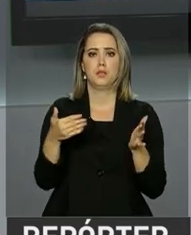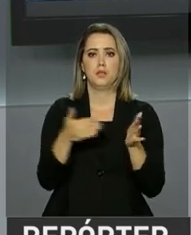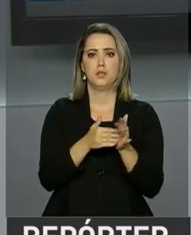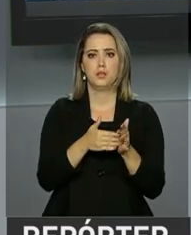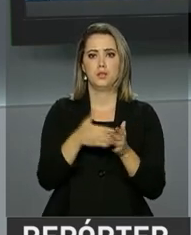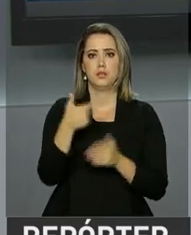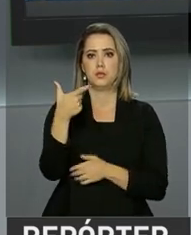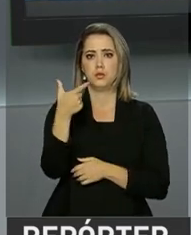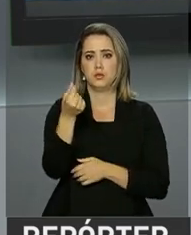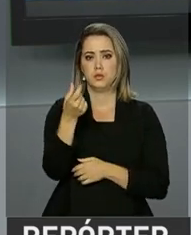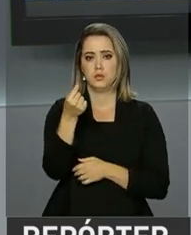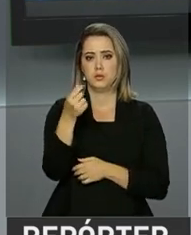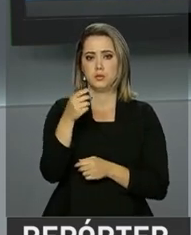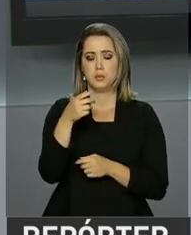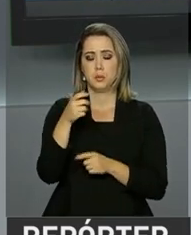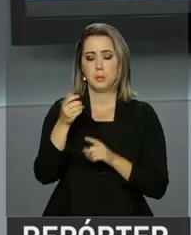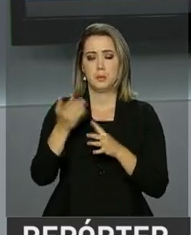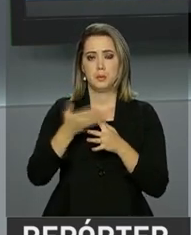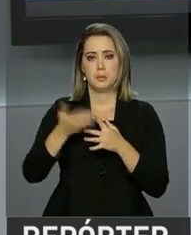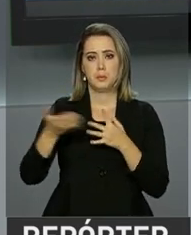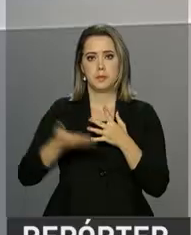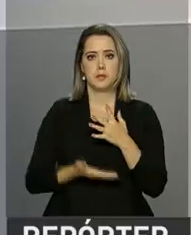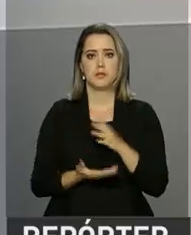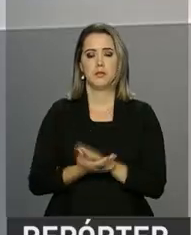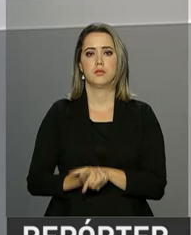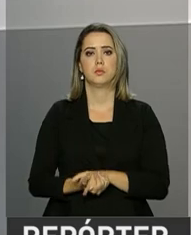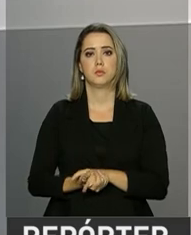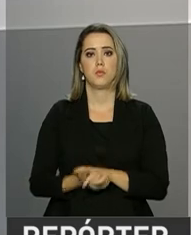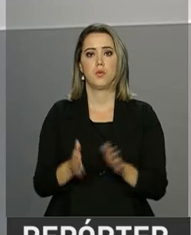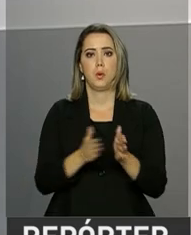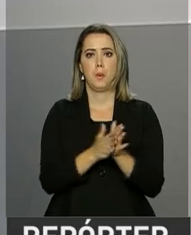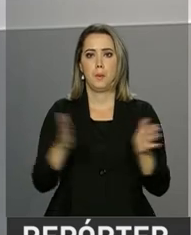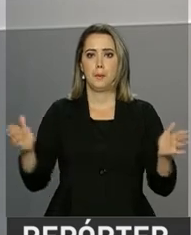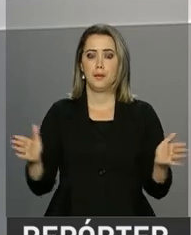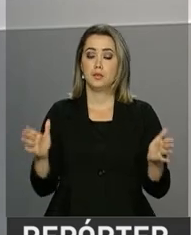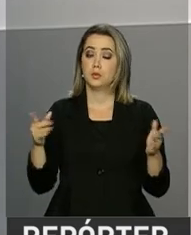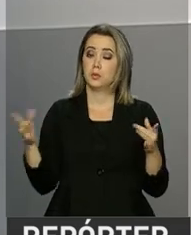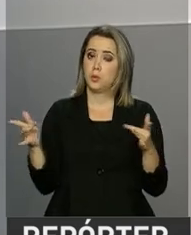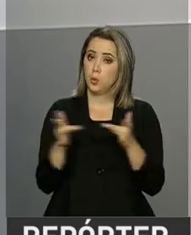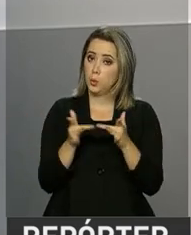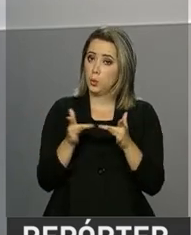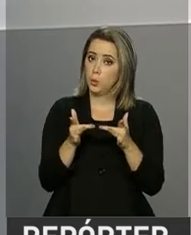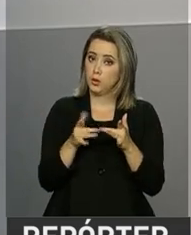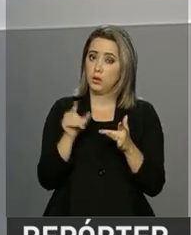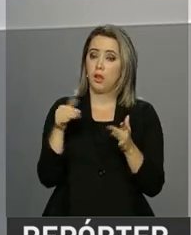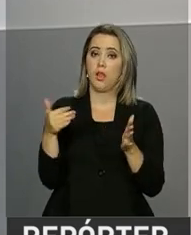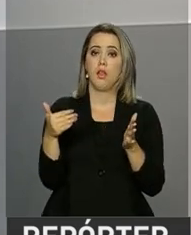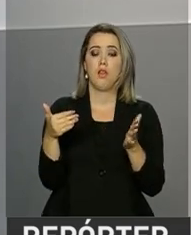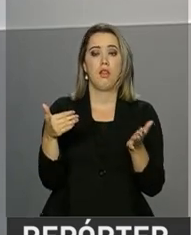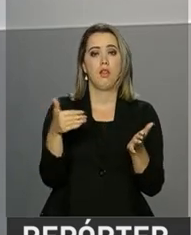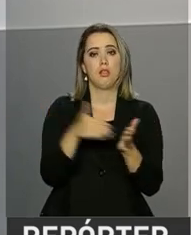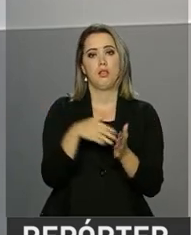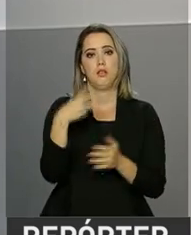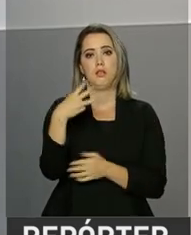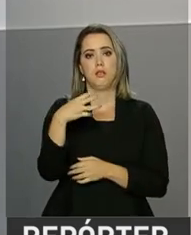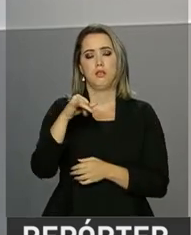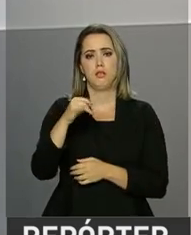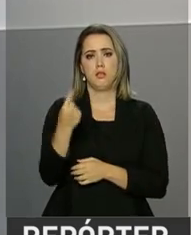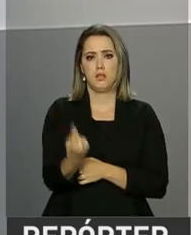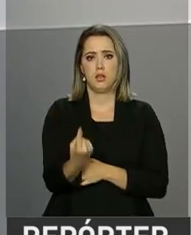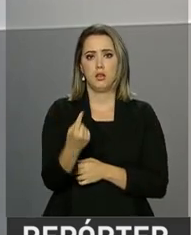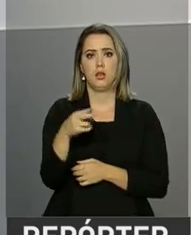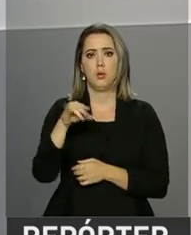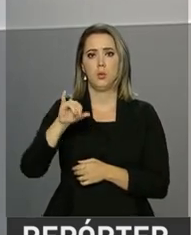pagos em até 200 parcelas o prazo para a adesão ao programa vai até 31 de jul de